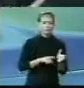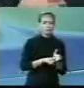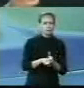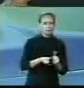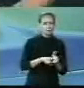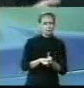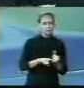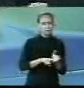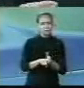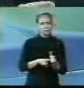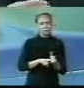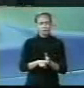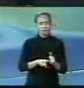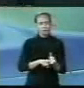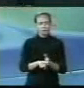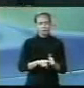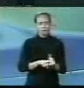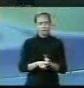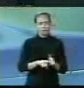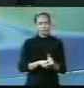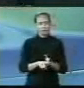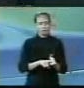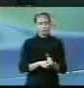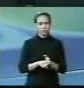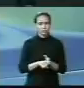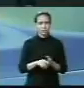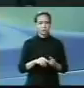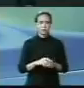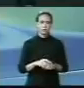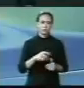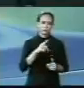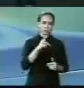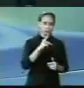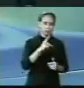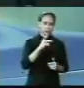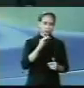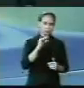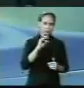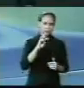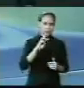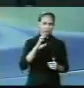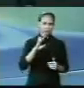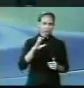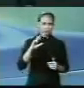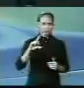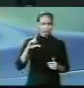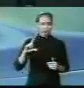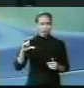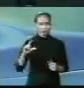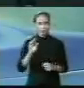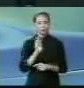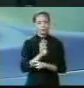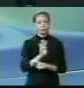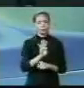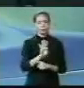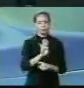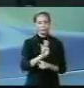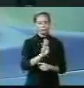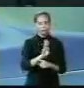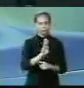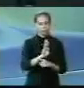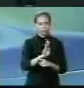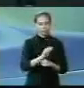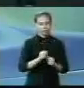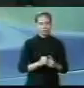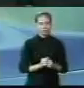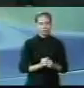sendo feitas para o mesmo servidor, então ele pode bloquear aquelas requisições por entender que aquilo pode ser